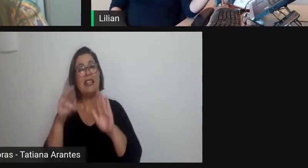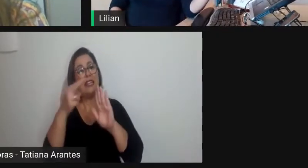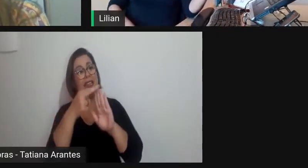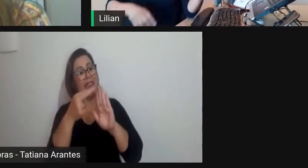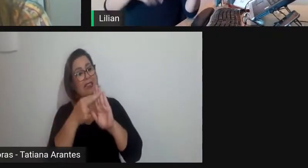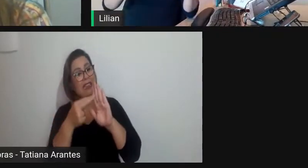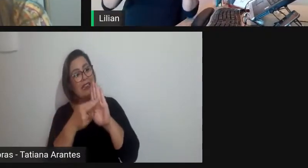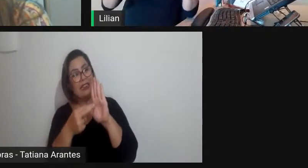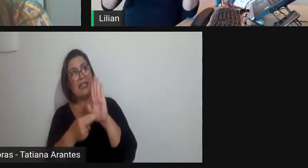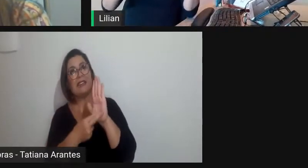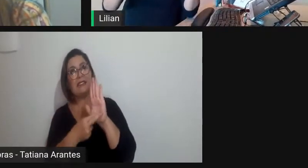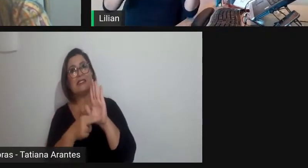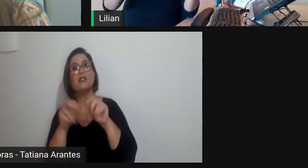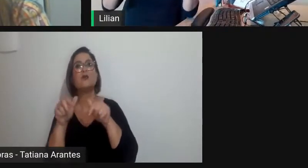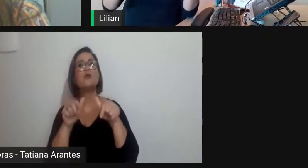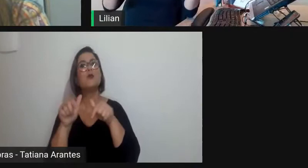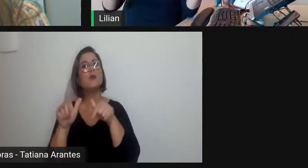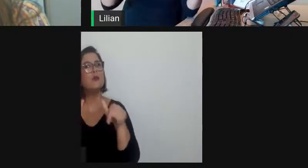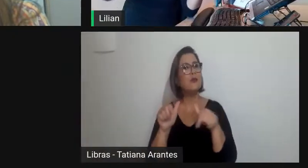que regem